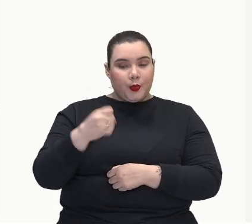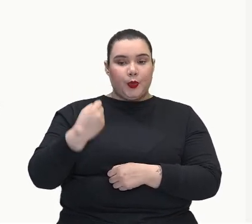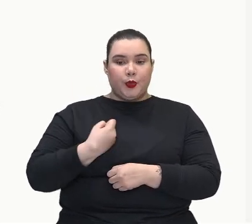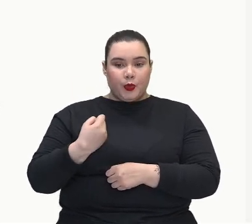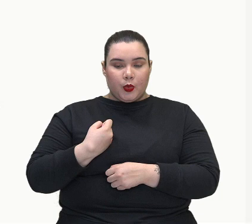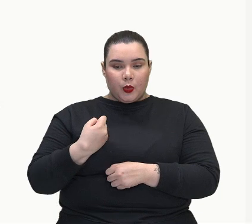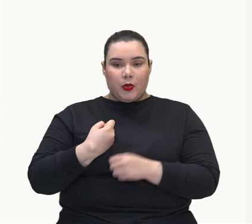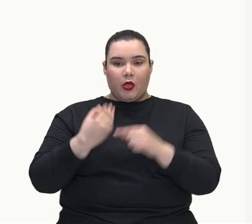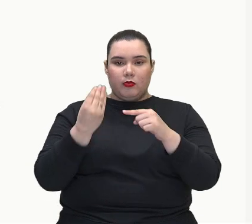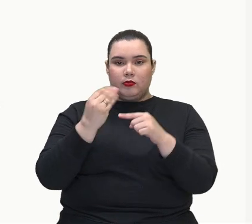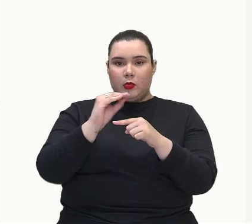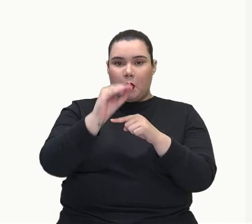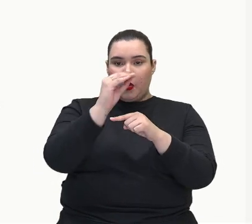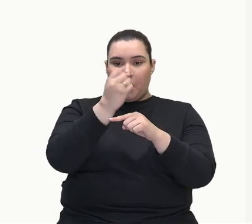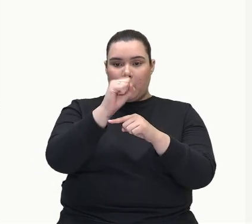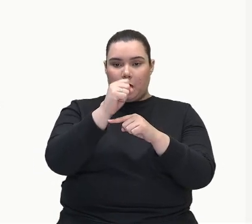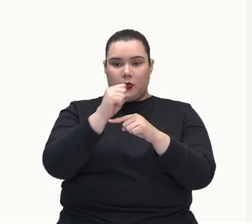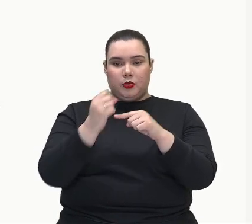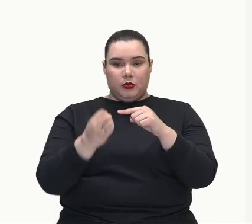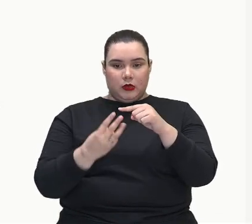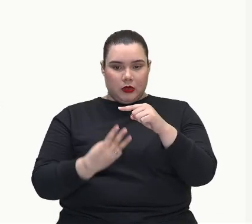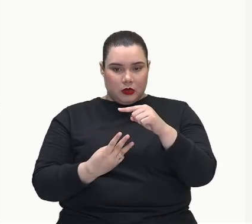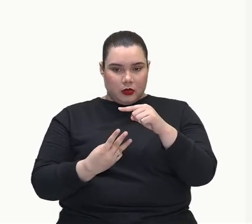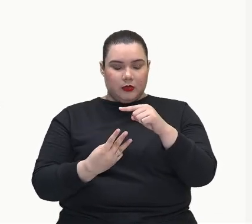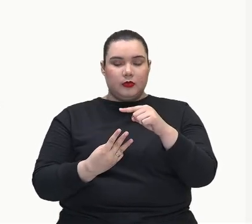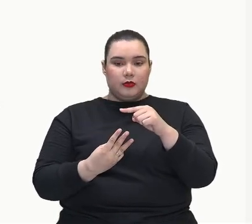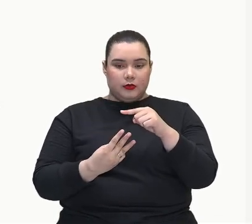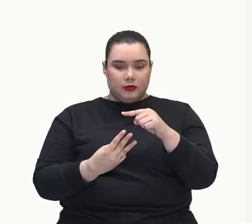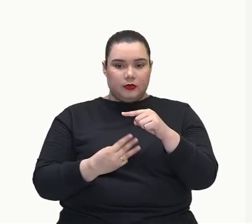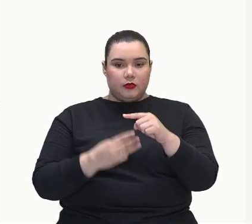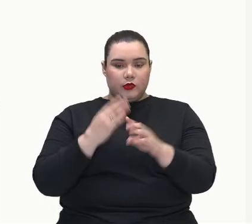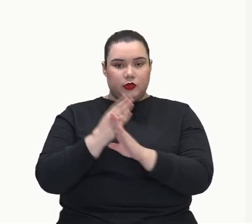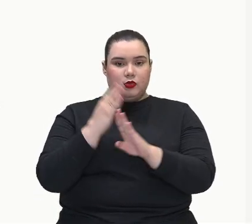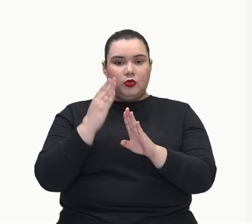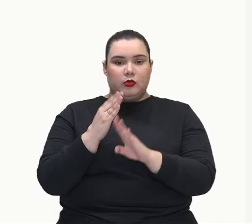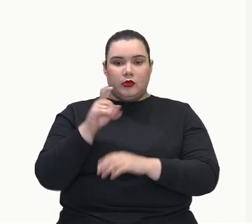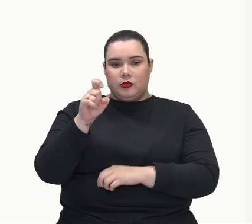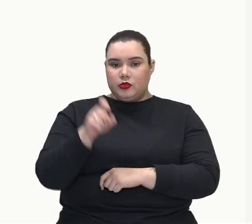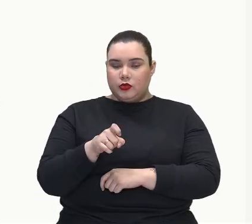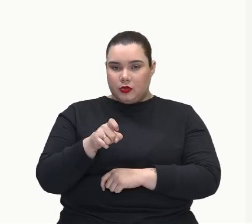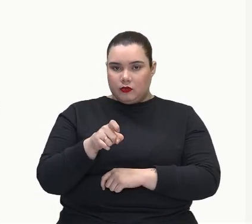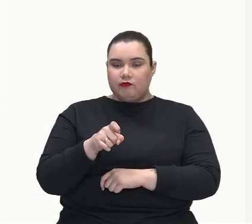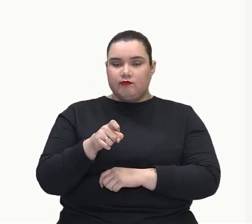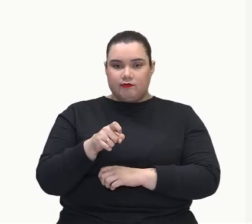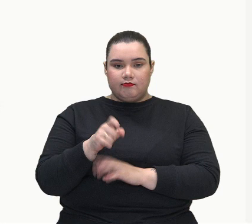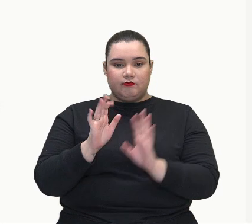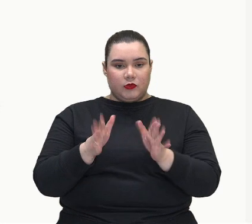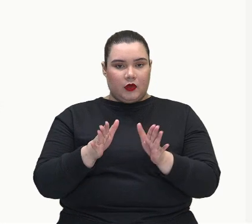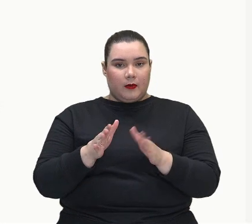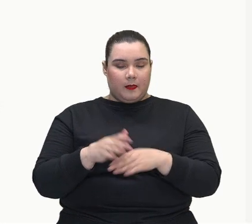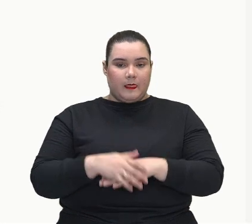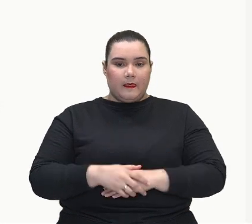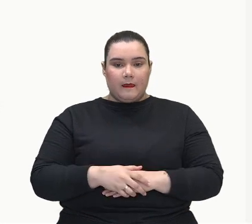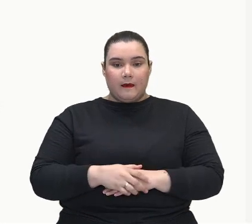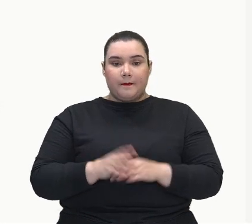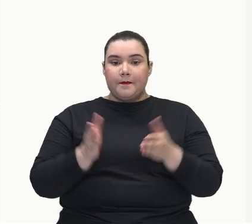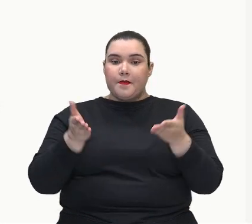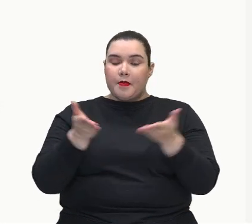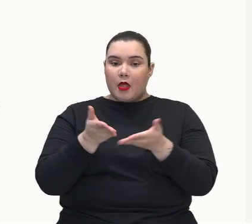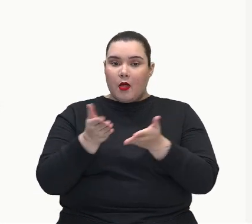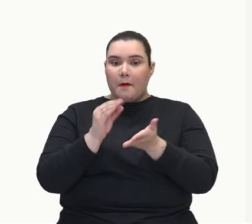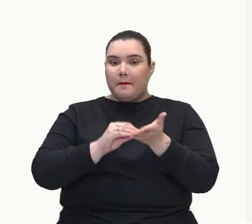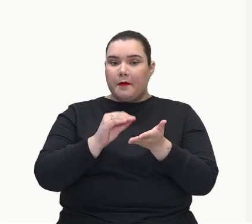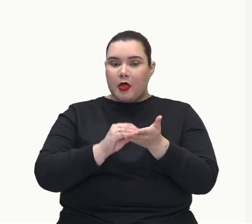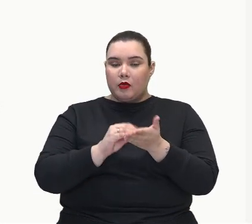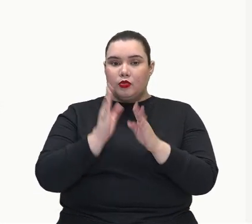de fração, 8 sobre 3. Encontramos aqui mais um valor que estava faltando. Agora só vai faltar